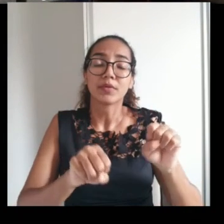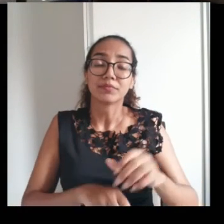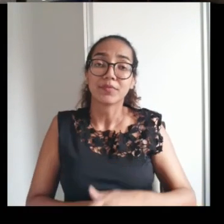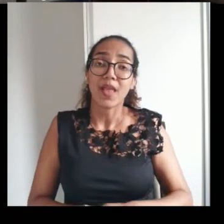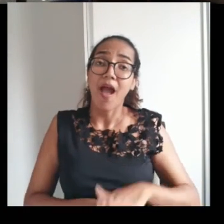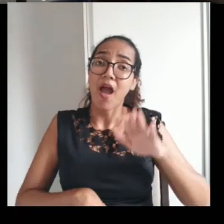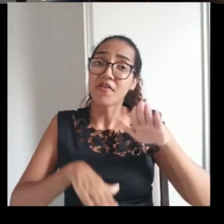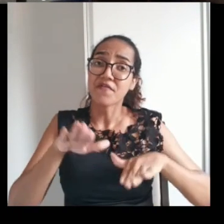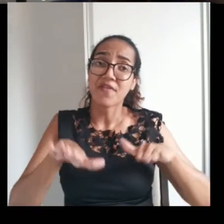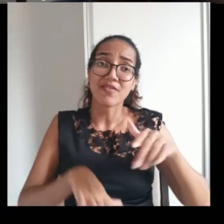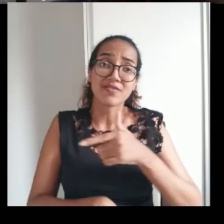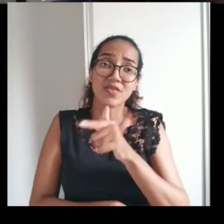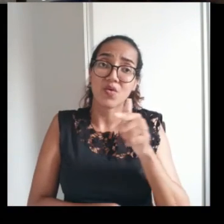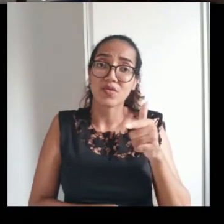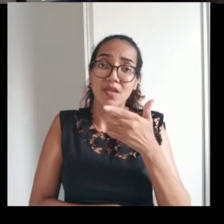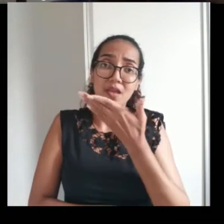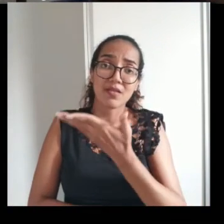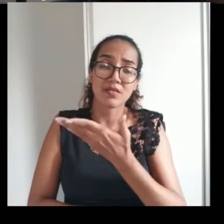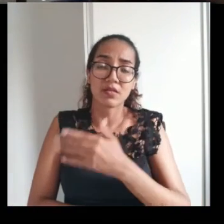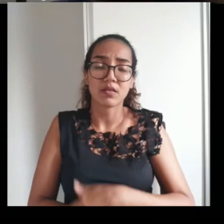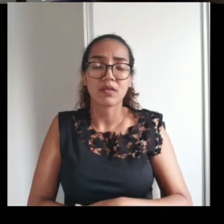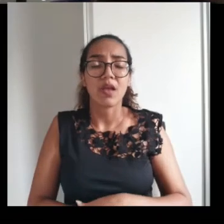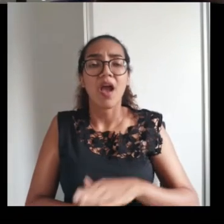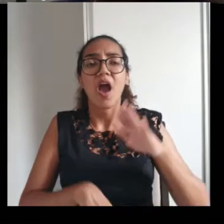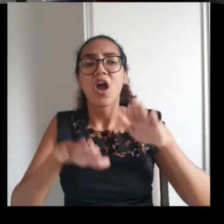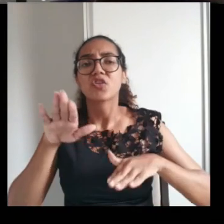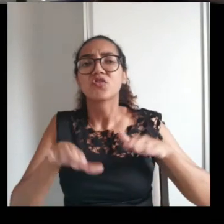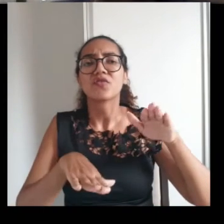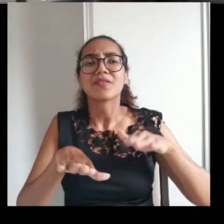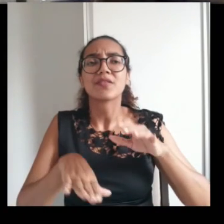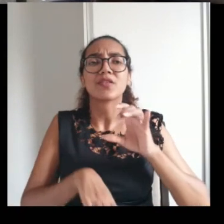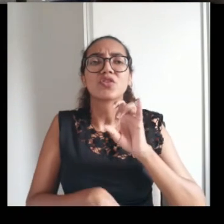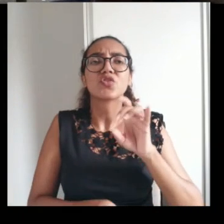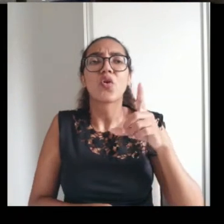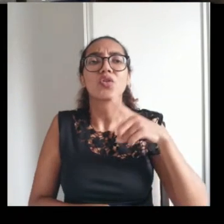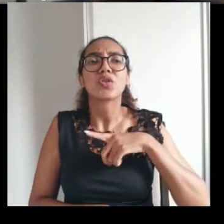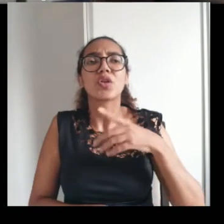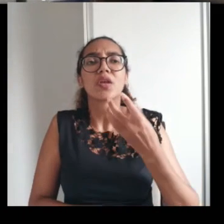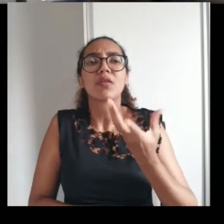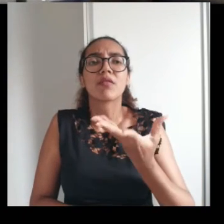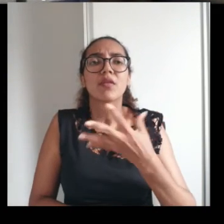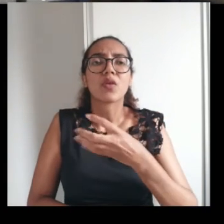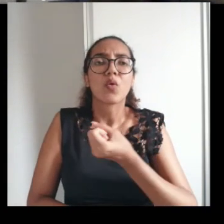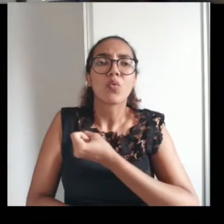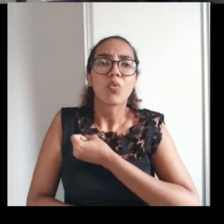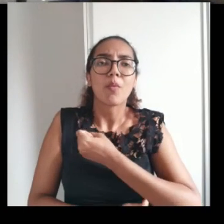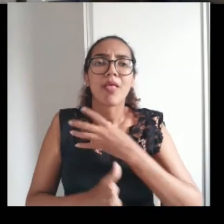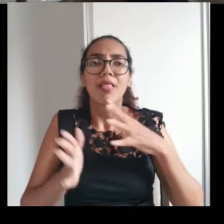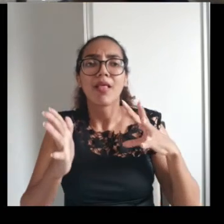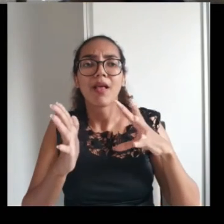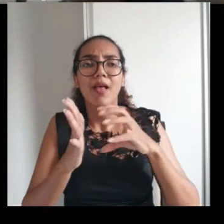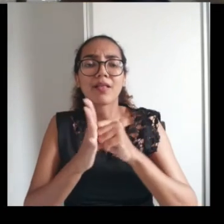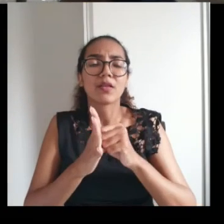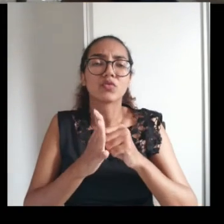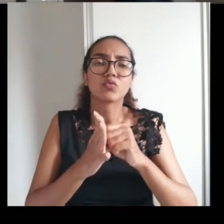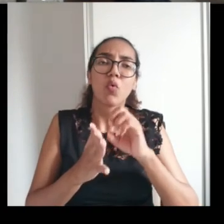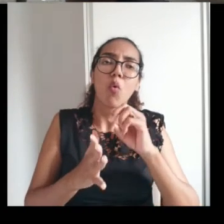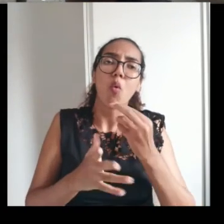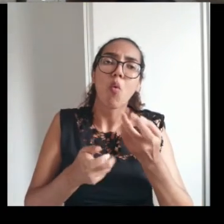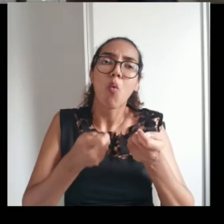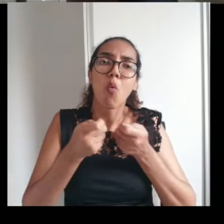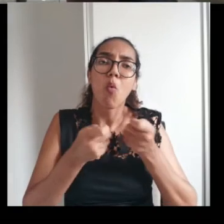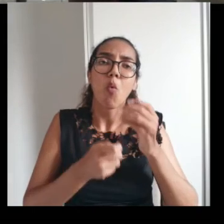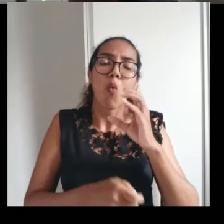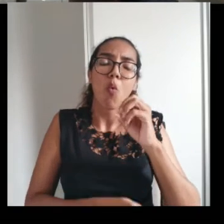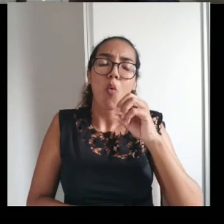sempre tem. Às vezes tem só os cadastros ou controladores, né? Nem sempre tem as fachadas, né?